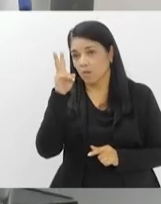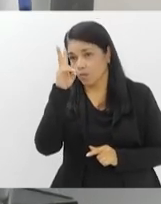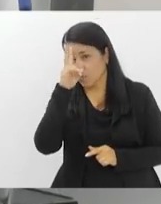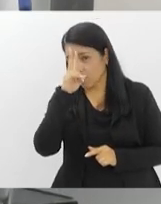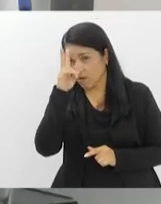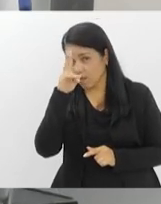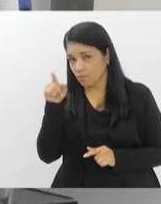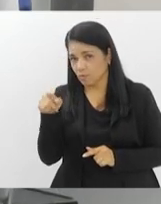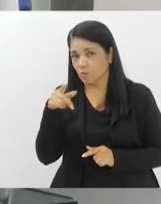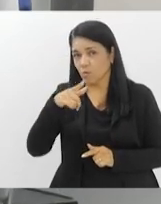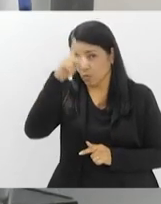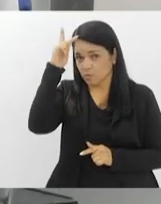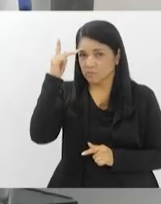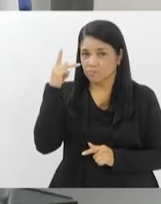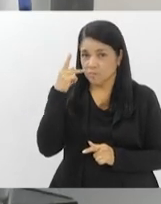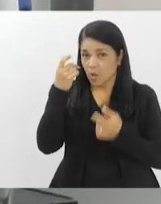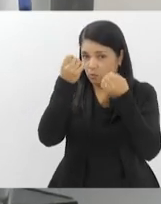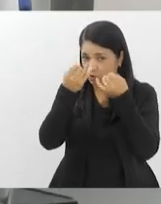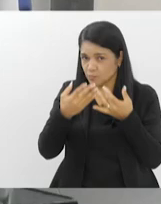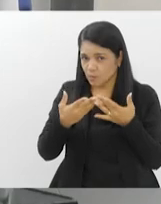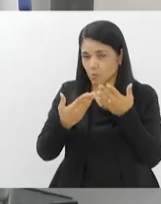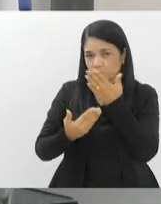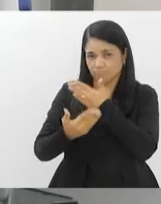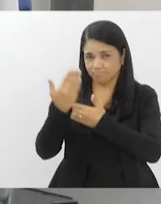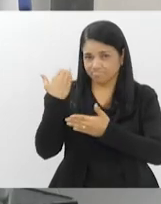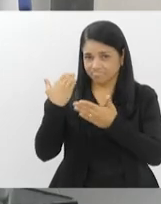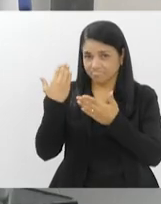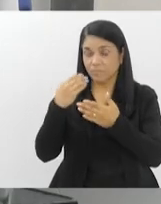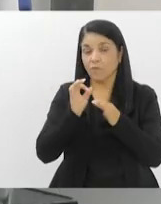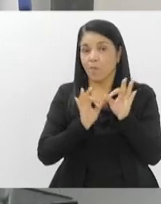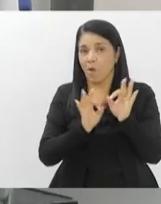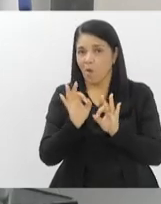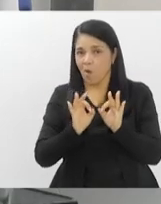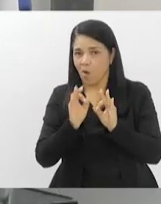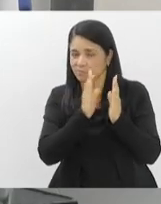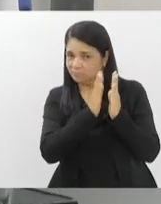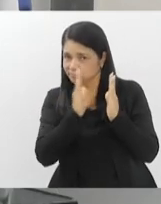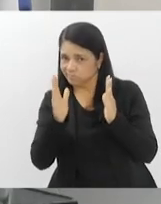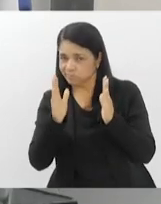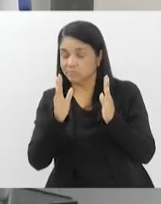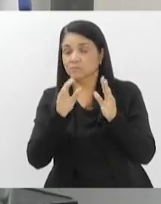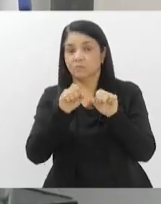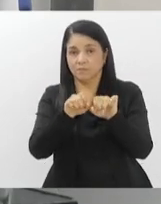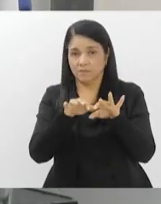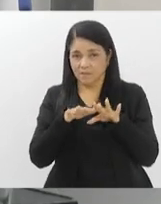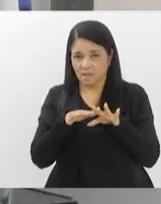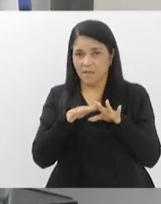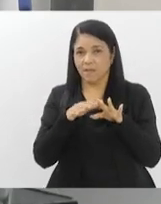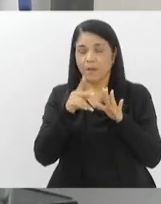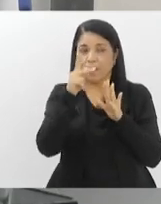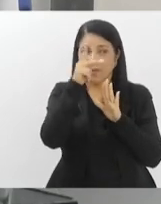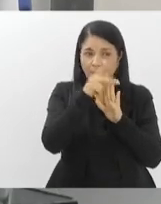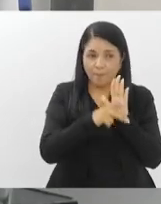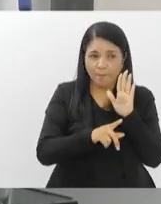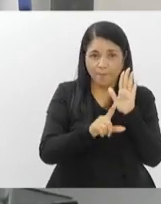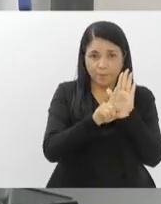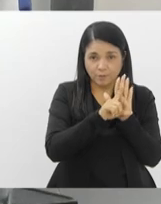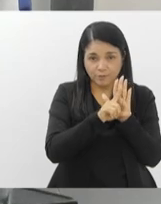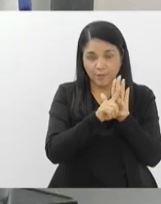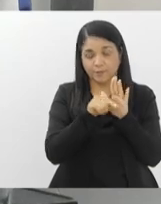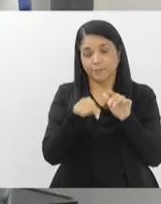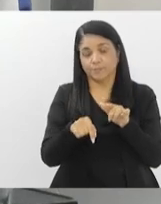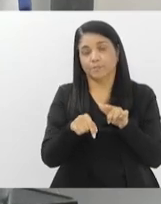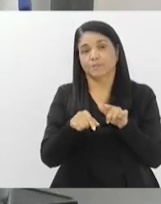levantou o deputado Luiz Paulo à época. Foi uma questão de ordem em plenário, que o projeto... Aí teve aquela interpretação que, por ser de autoria da